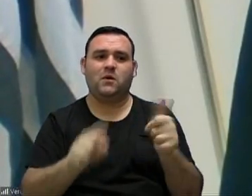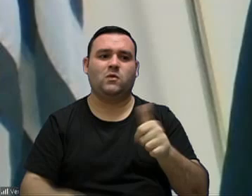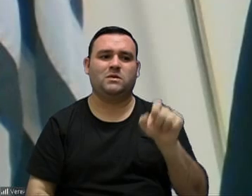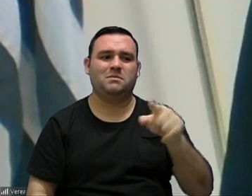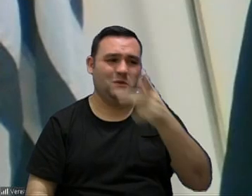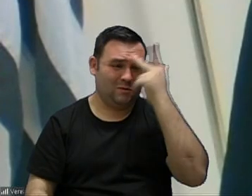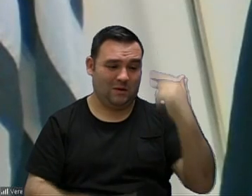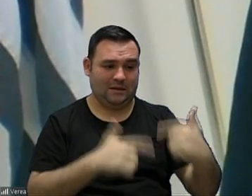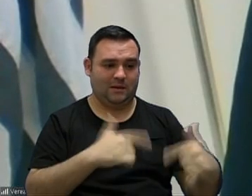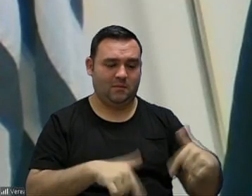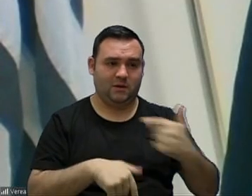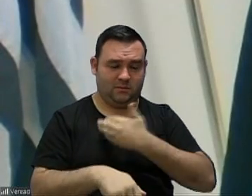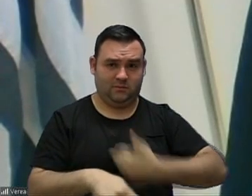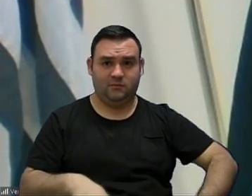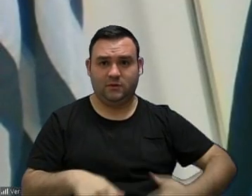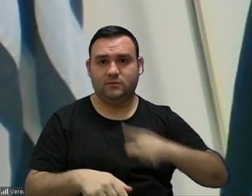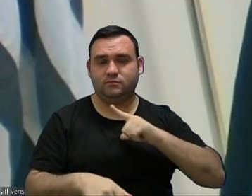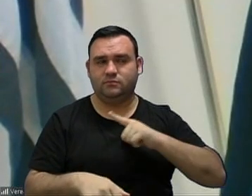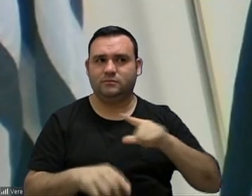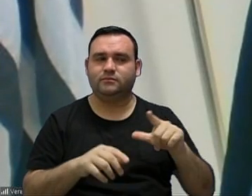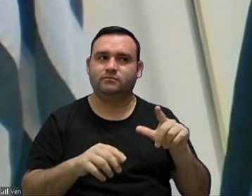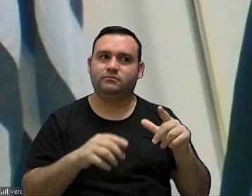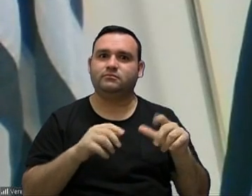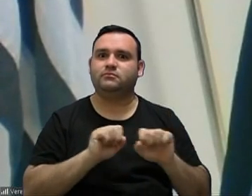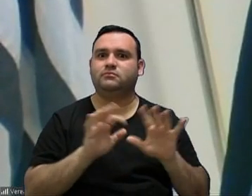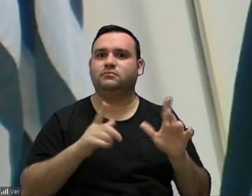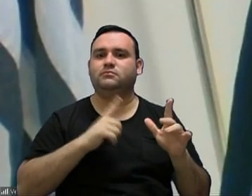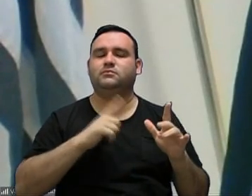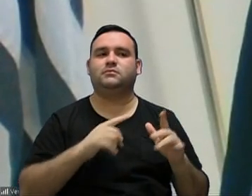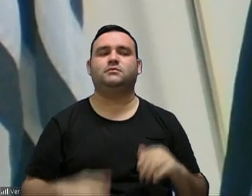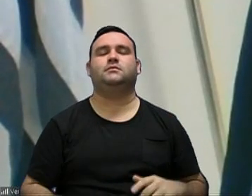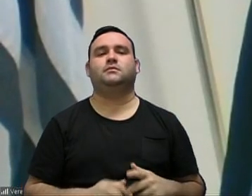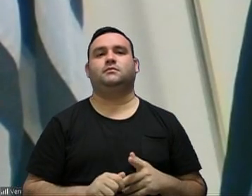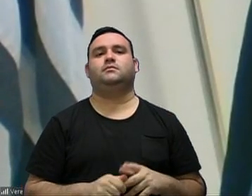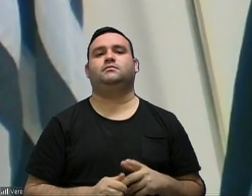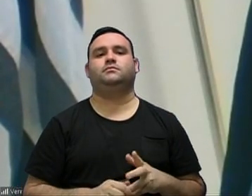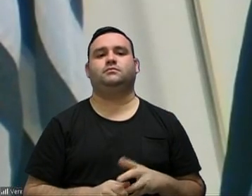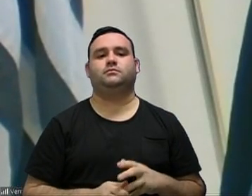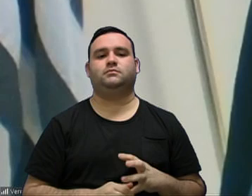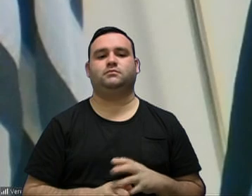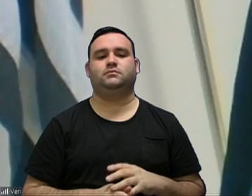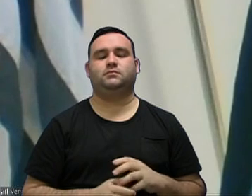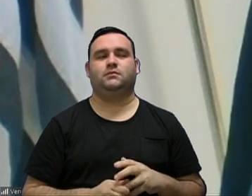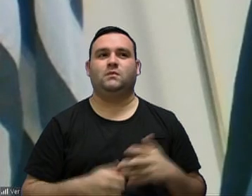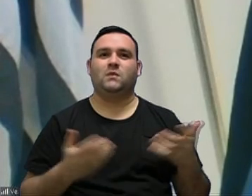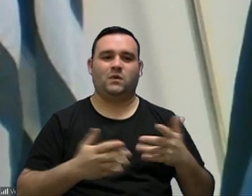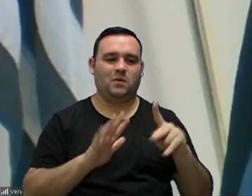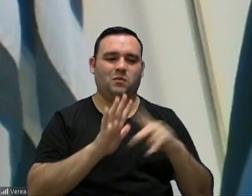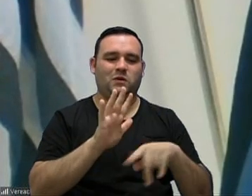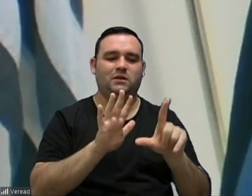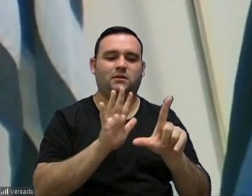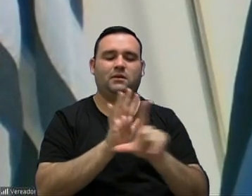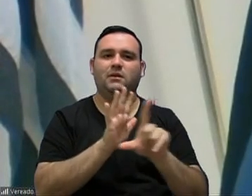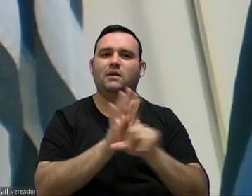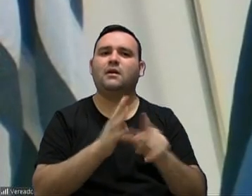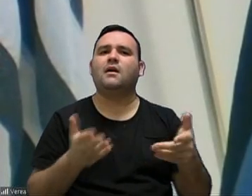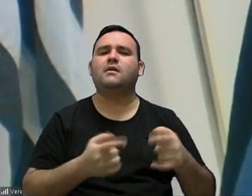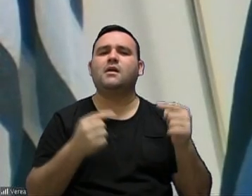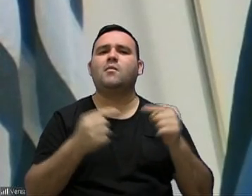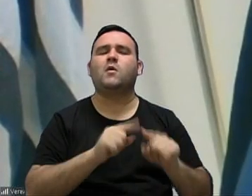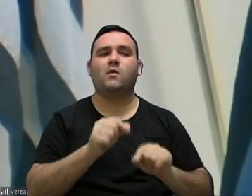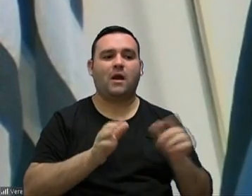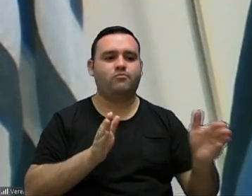mil servidores que nós temos na municipalidade, servidores municipais. Esse PL, presidente, ele